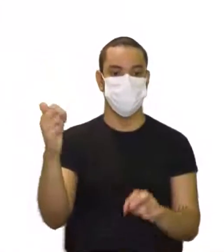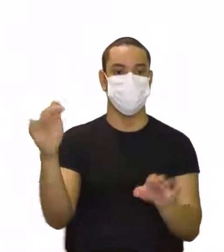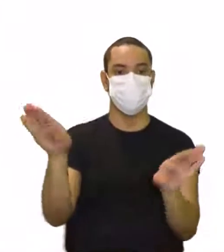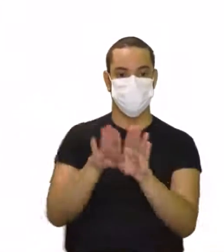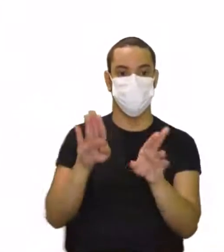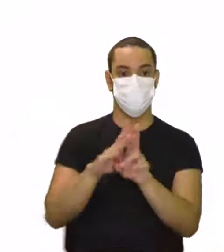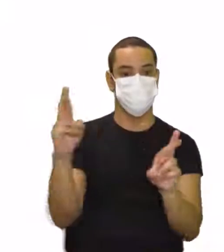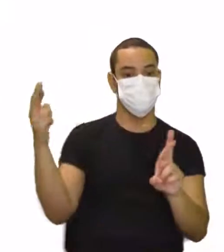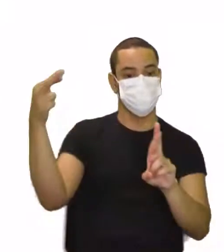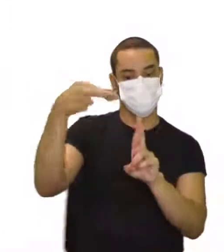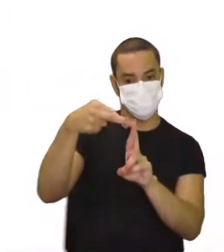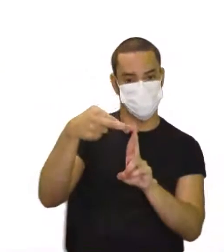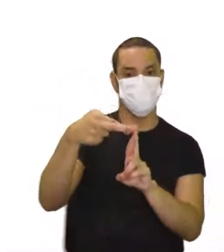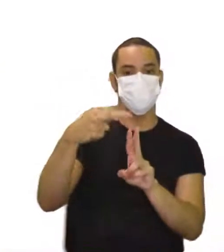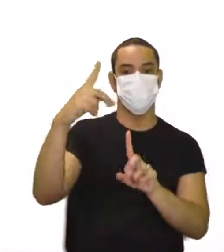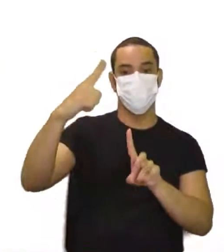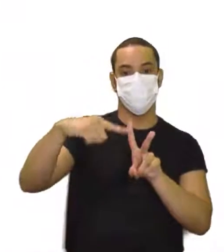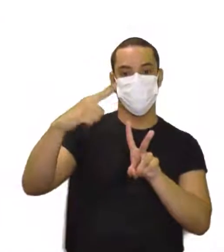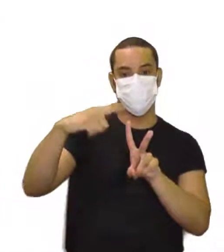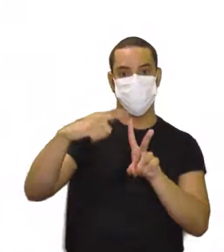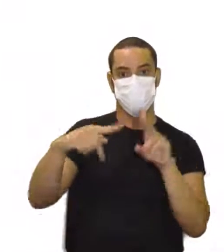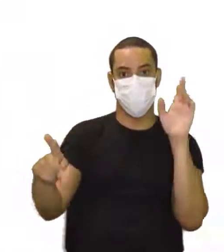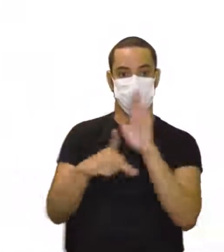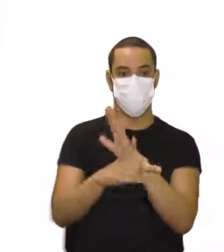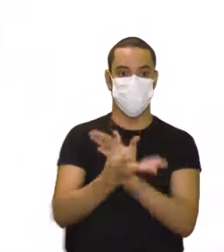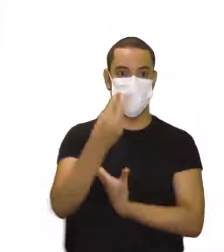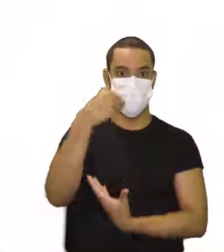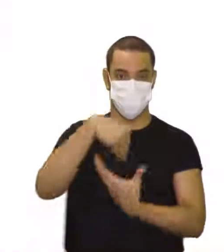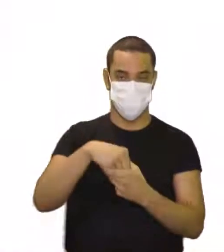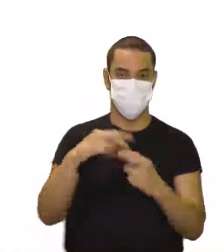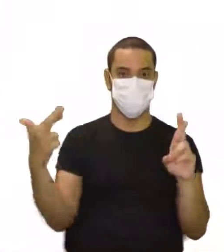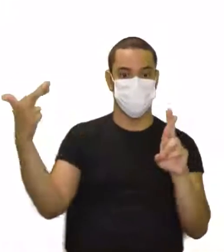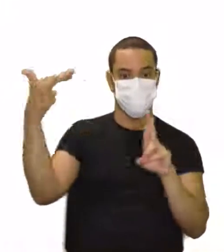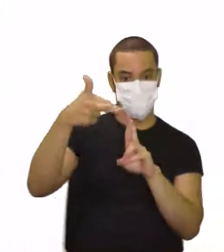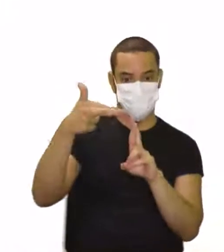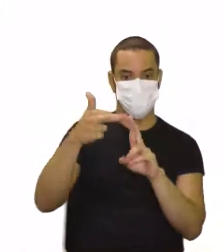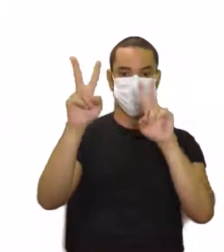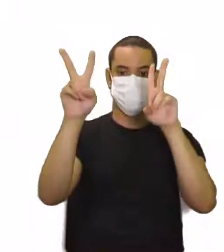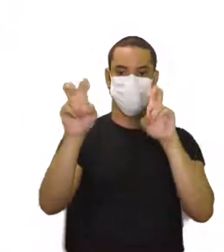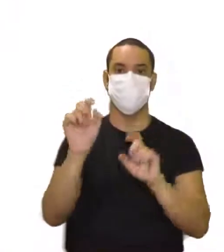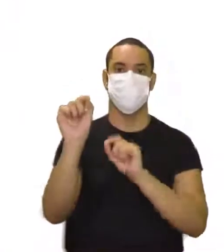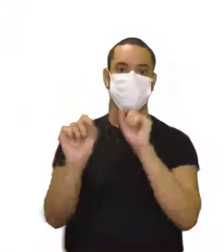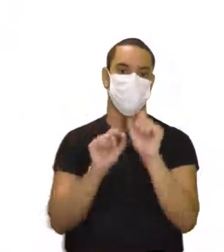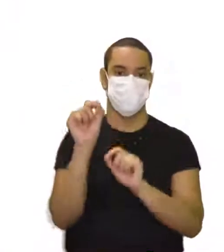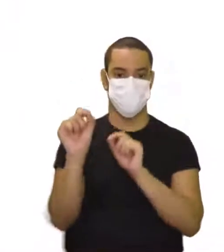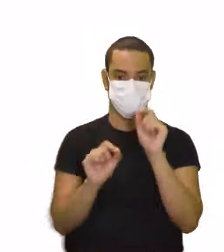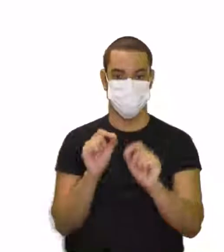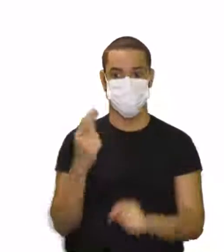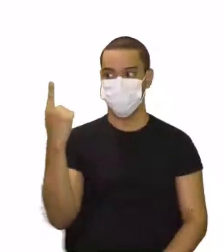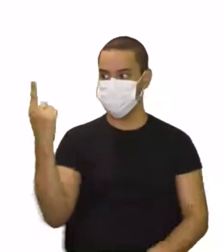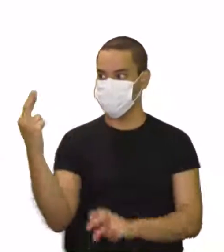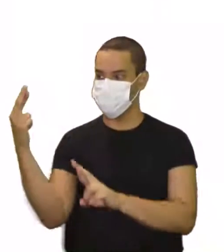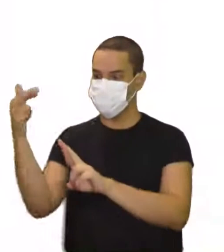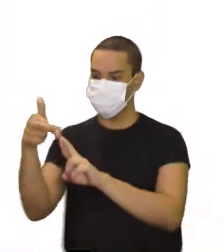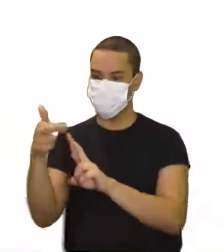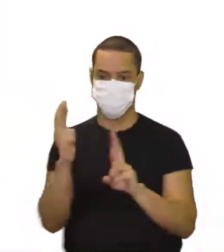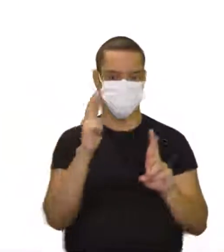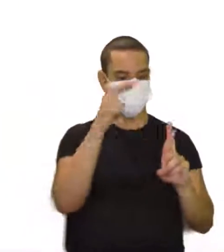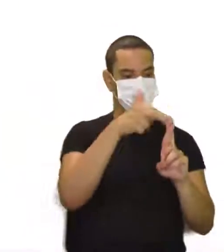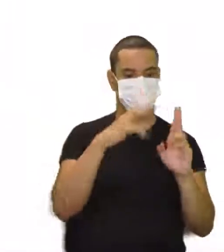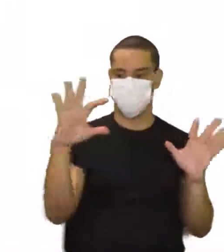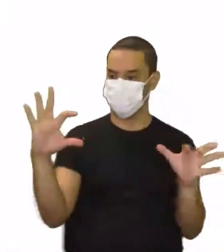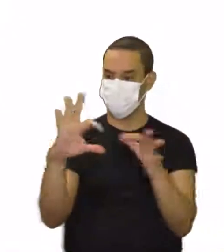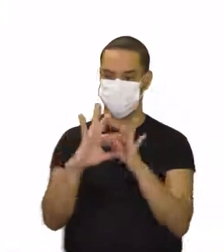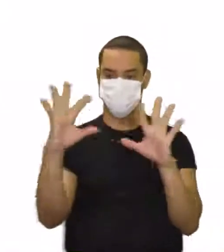referencial e do vetor de posição no ponto de referência de um referencial em relação ao outro. É soma de